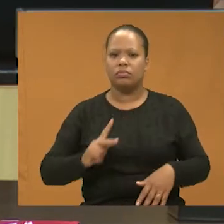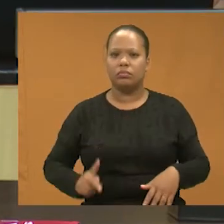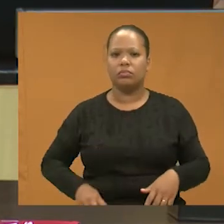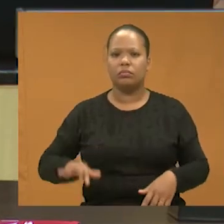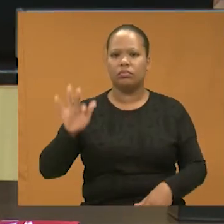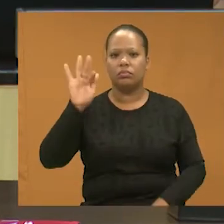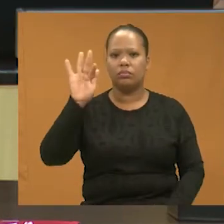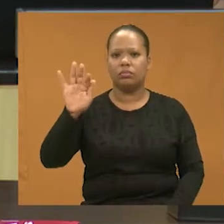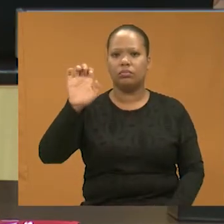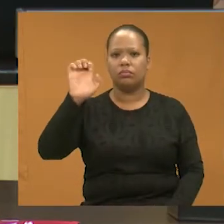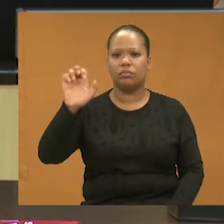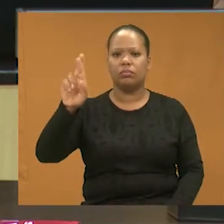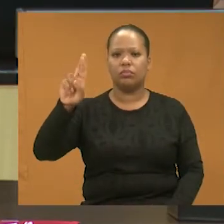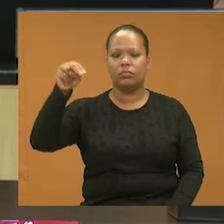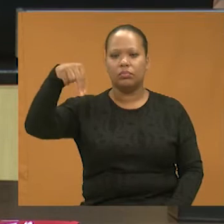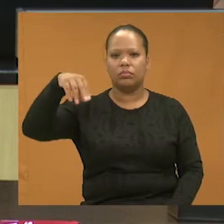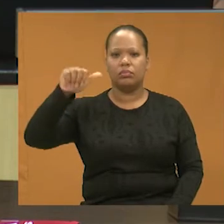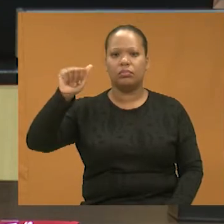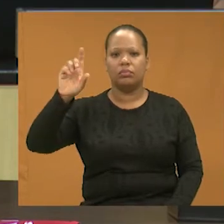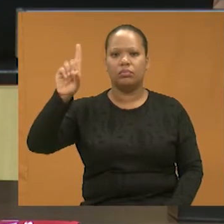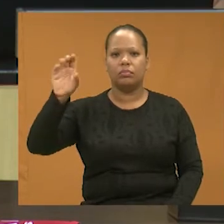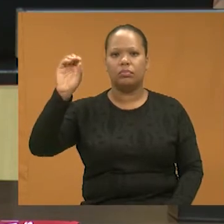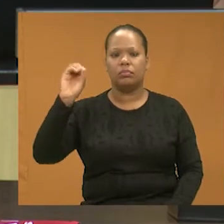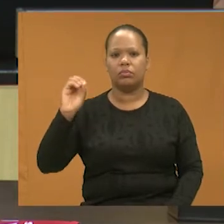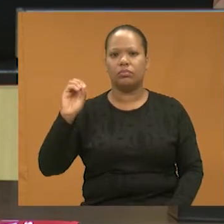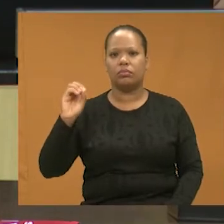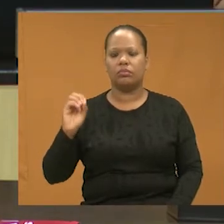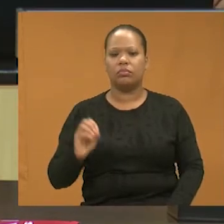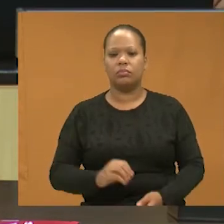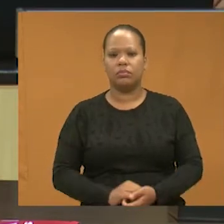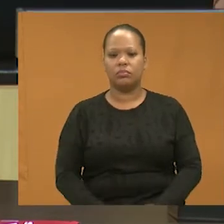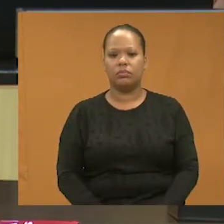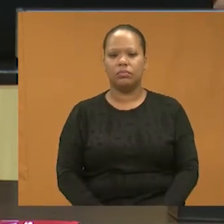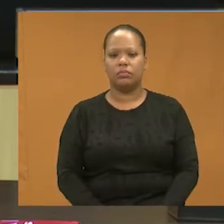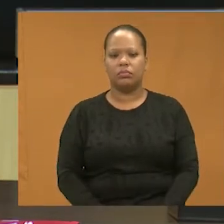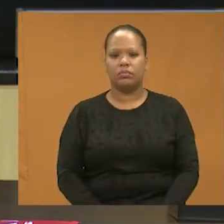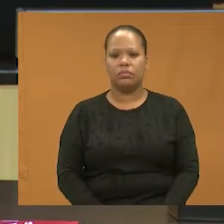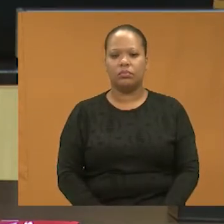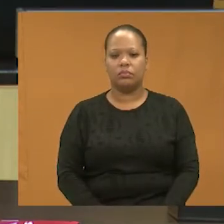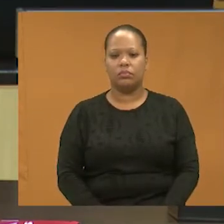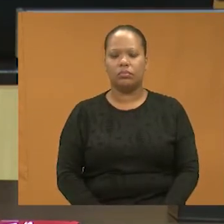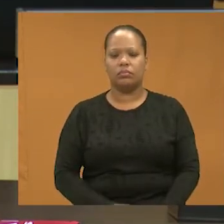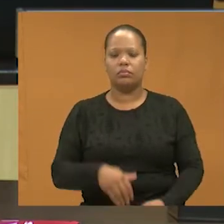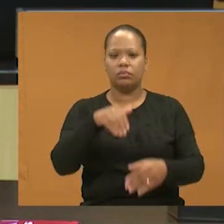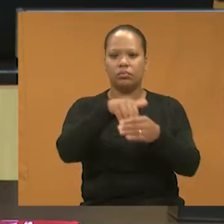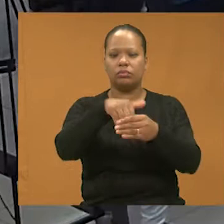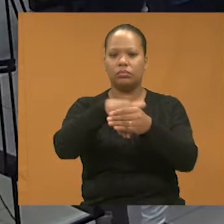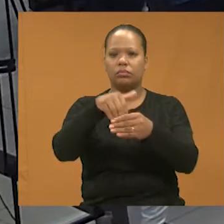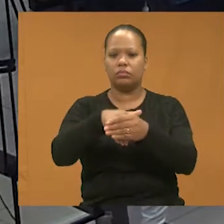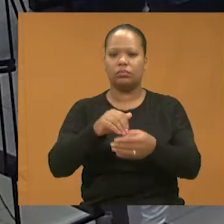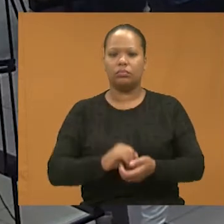Fernando da Ótica Original. Senhor presidente, foi solicitada votação. Senhor